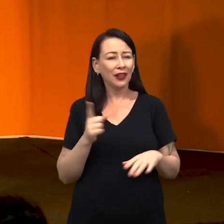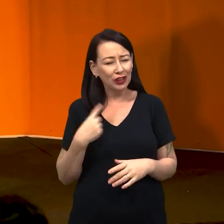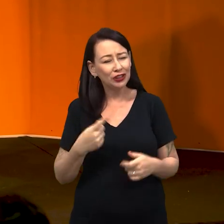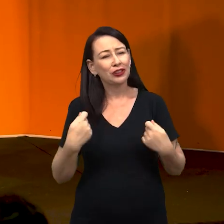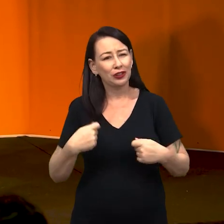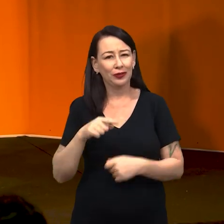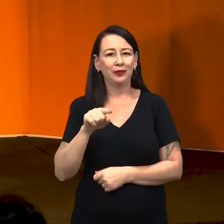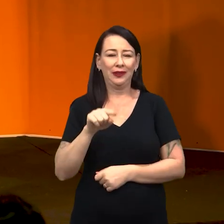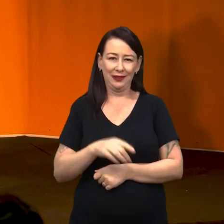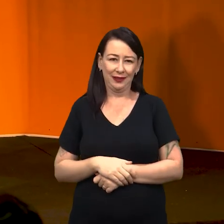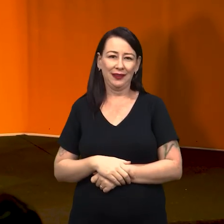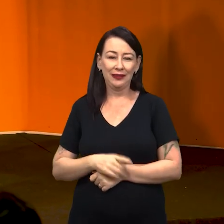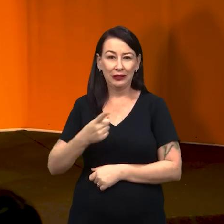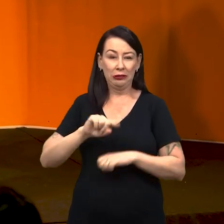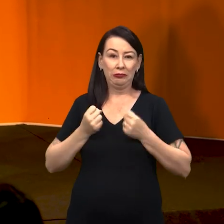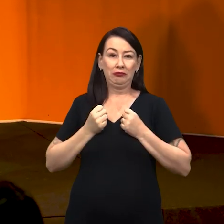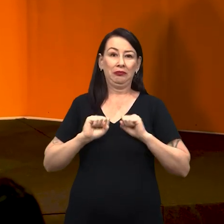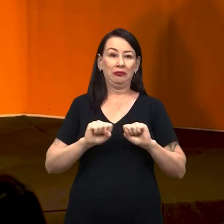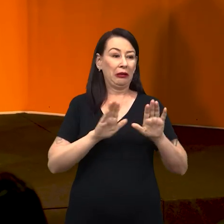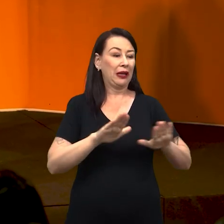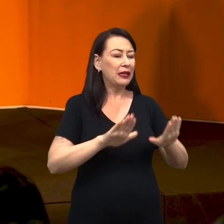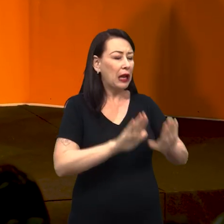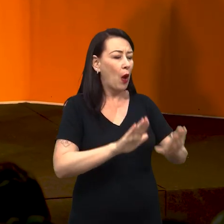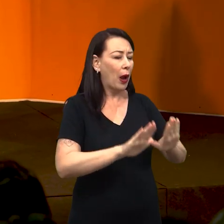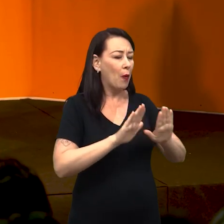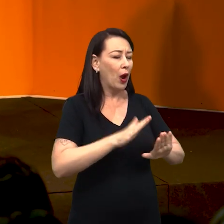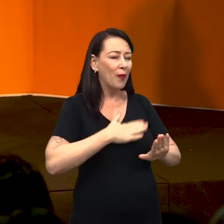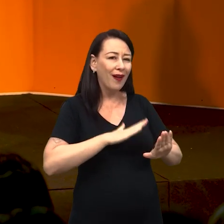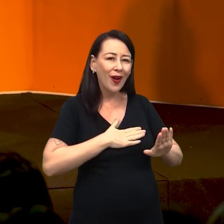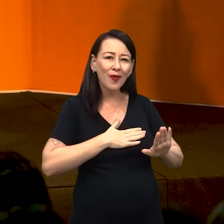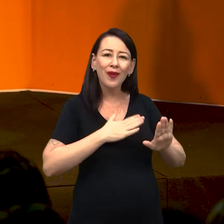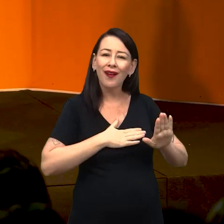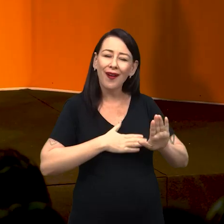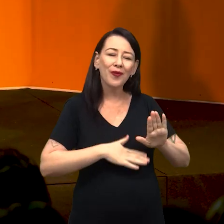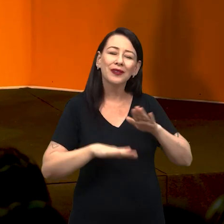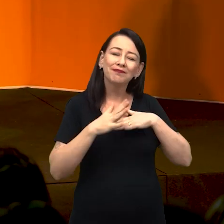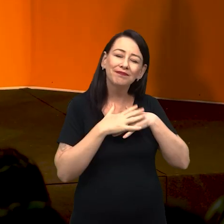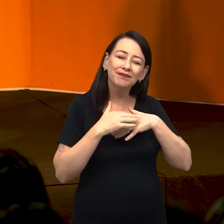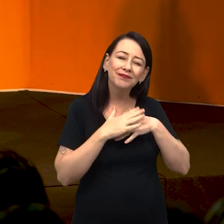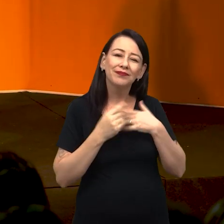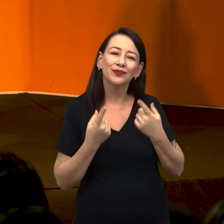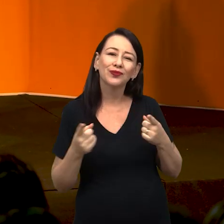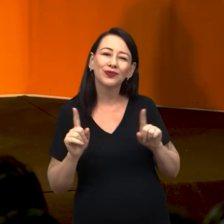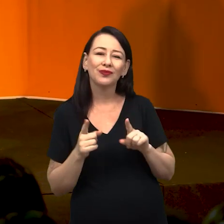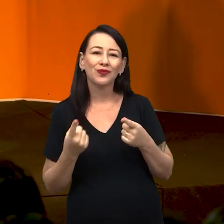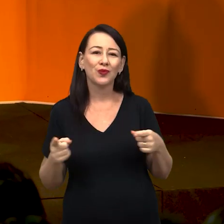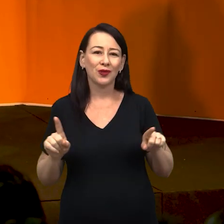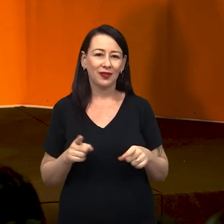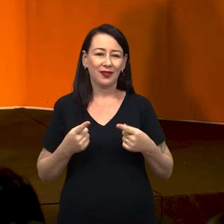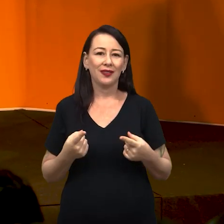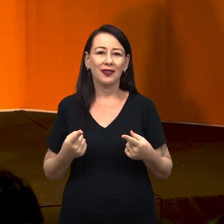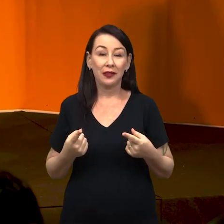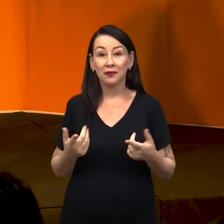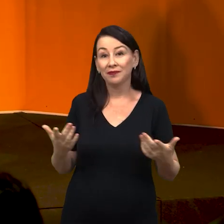vezes a gente quer acalmar as crianças de outras formas, mas o que acalma a criança é acalanto. Então a